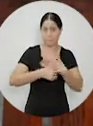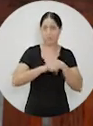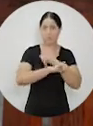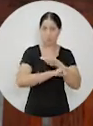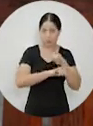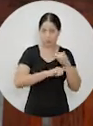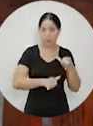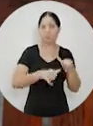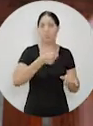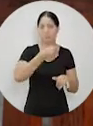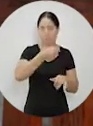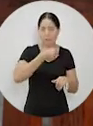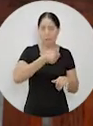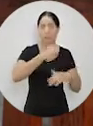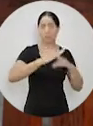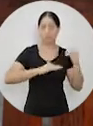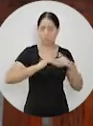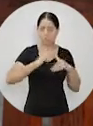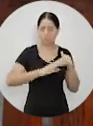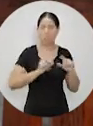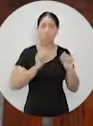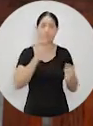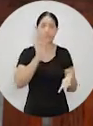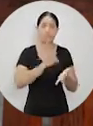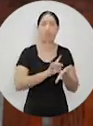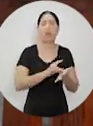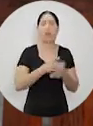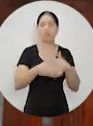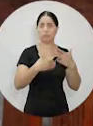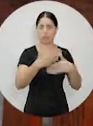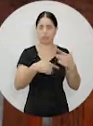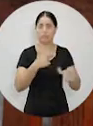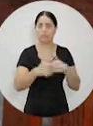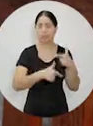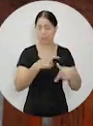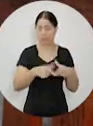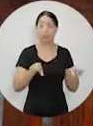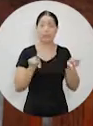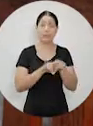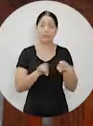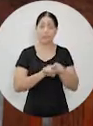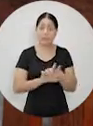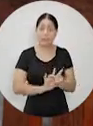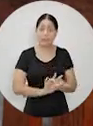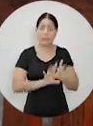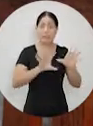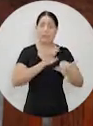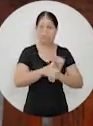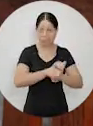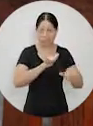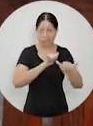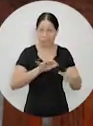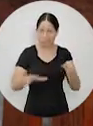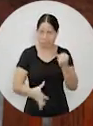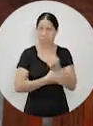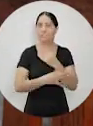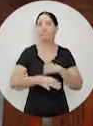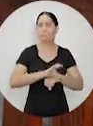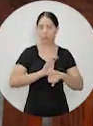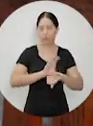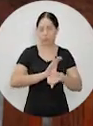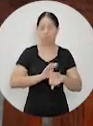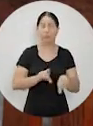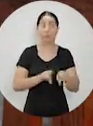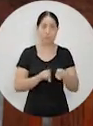imprensa, o que o jornalista precisa para exercer bem a sua profissão, a questão da liberdade de imprensa garantida